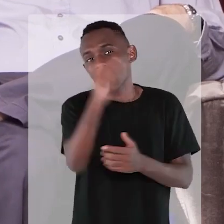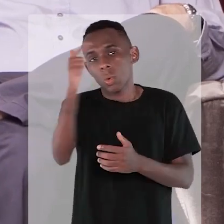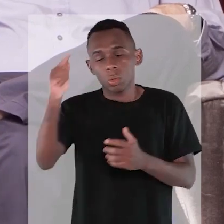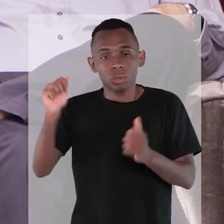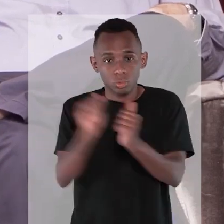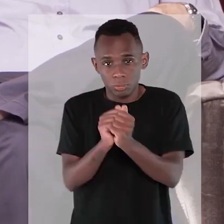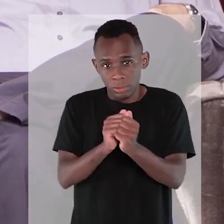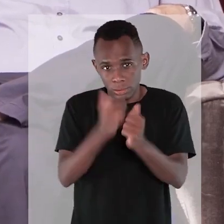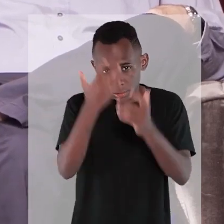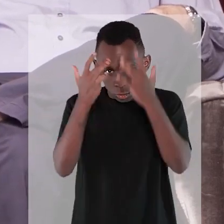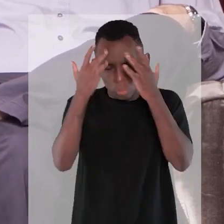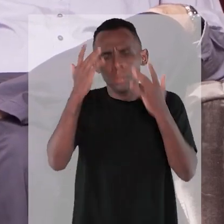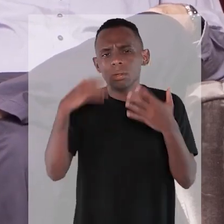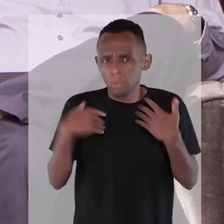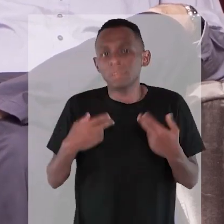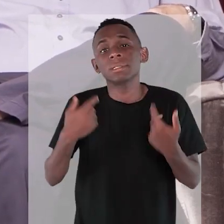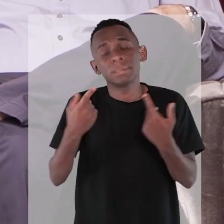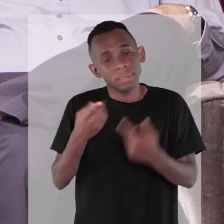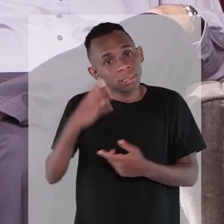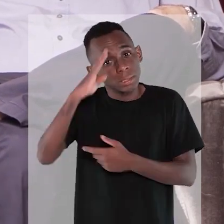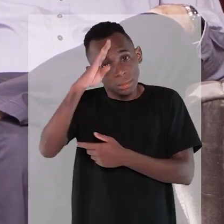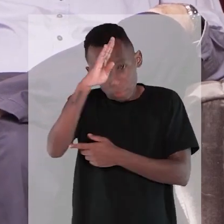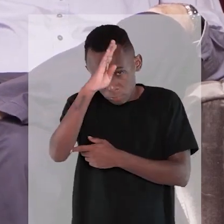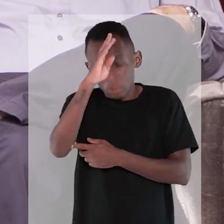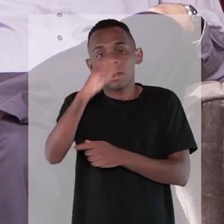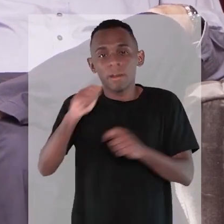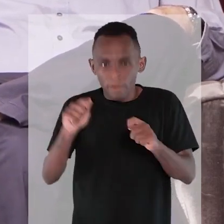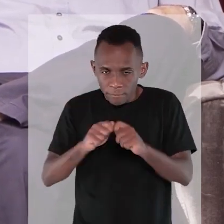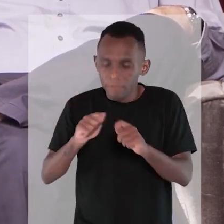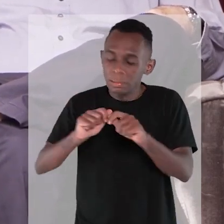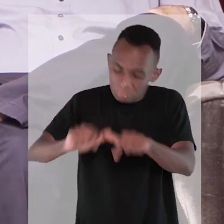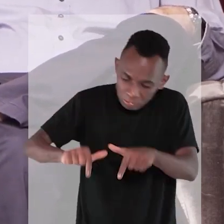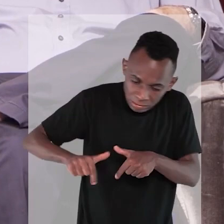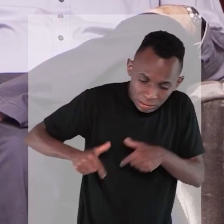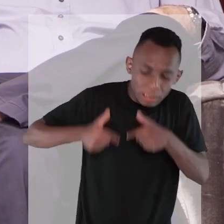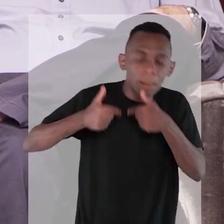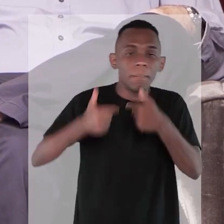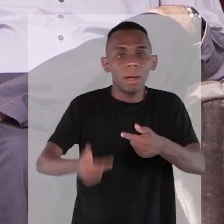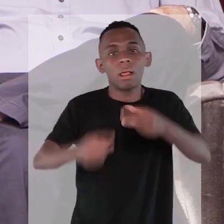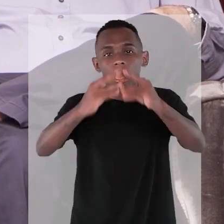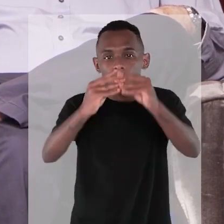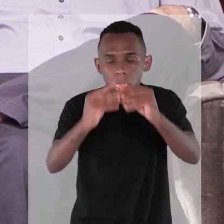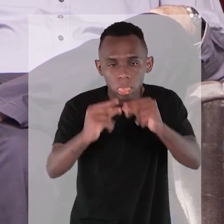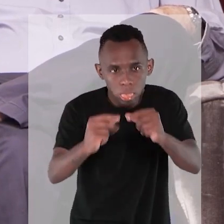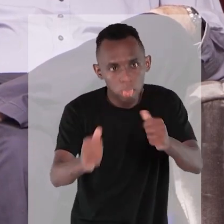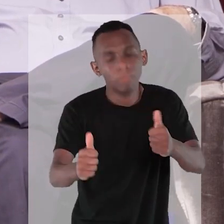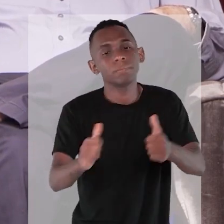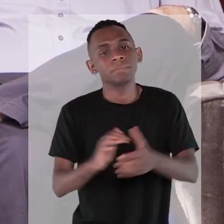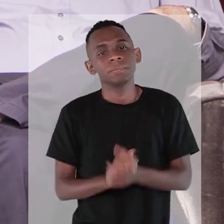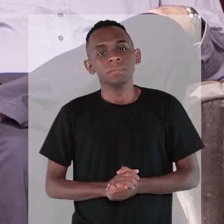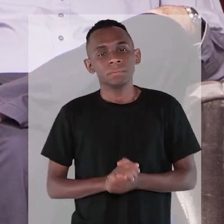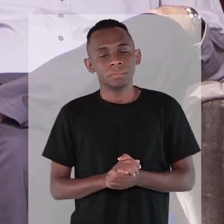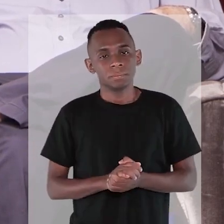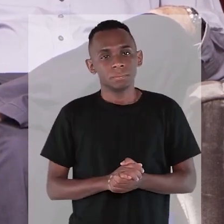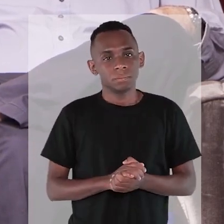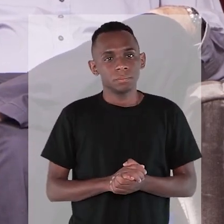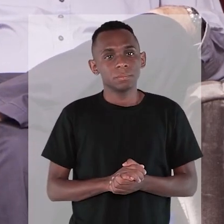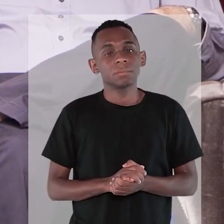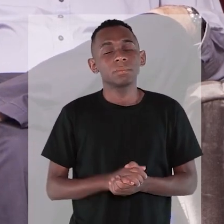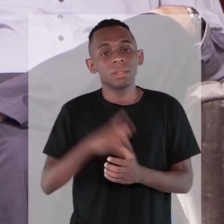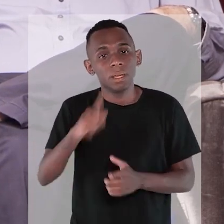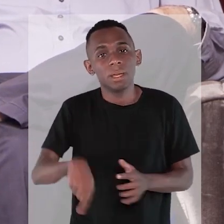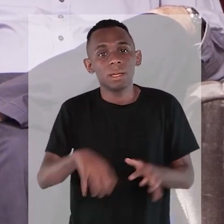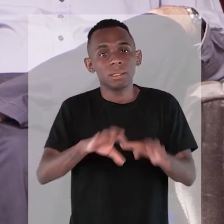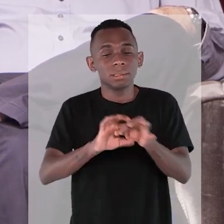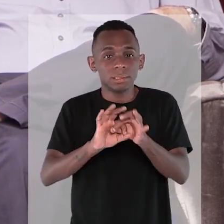e eu acho que grande parte da resiliência e da força que o Bolsonaro tem está justamente aí, nessa